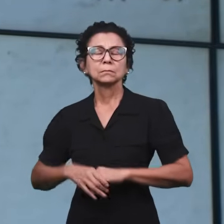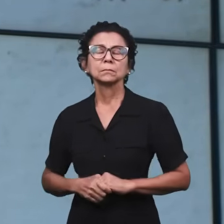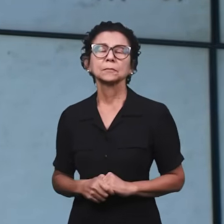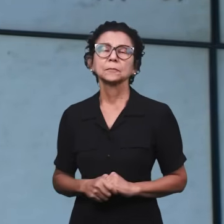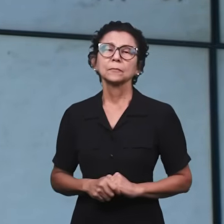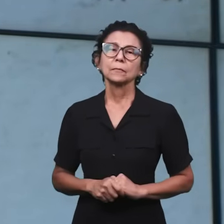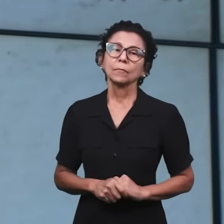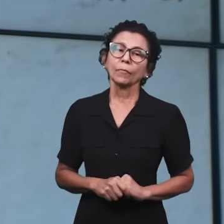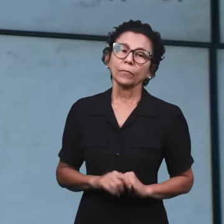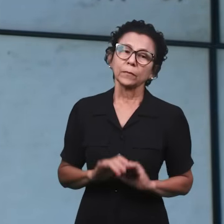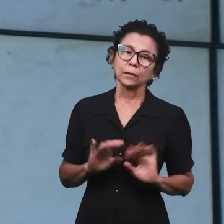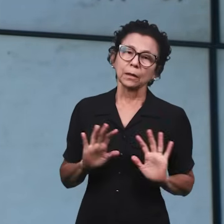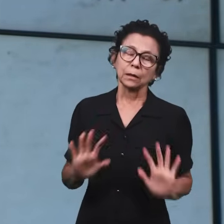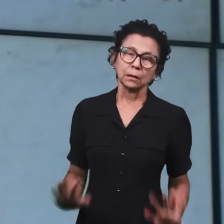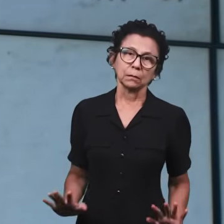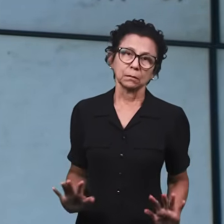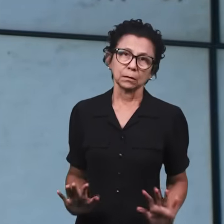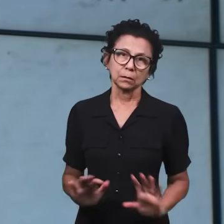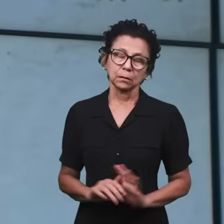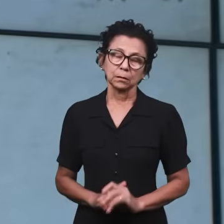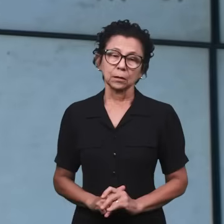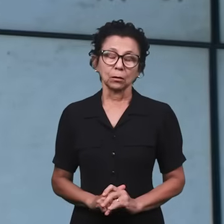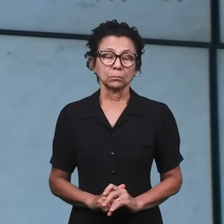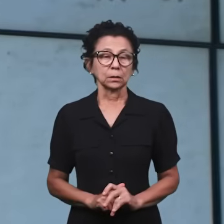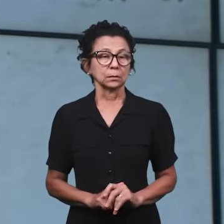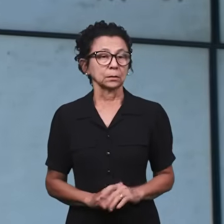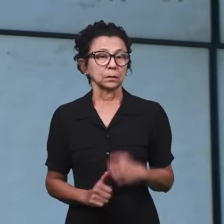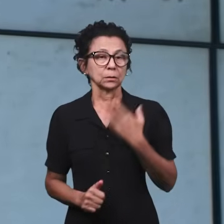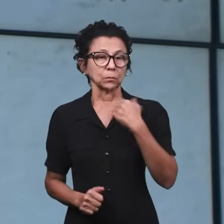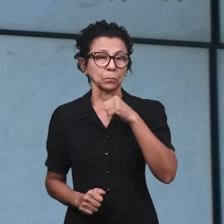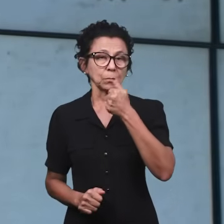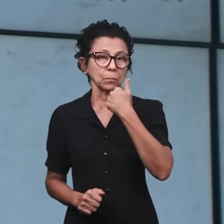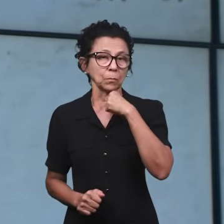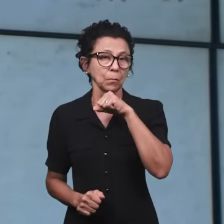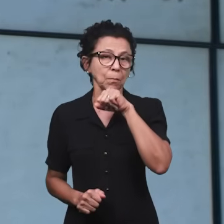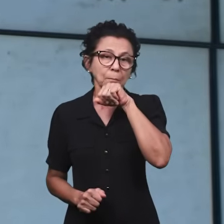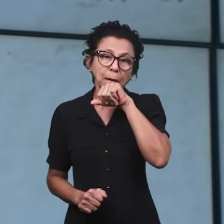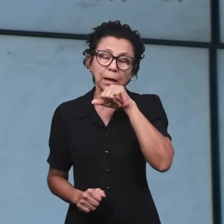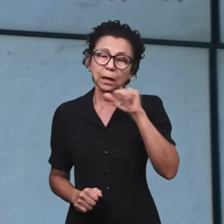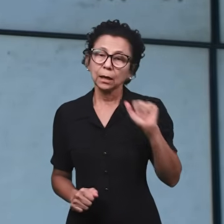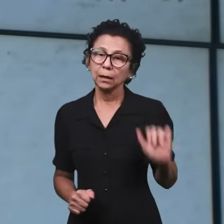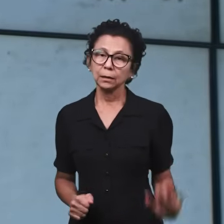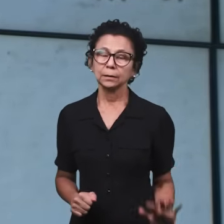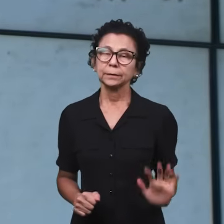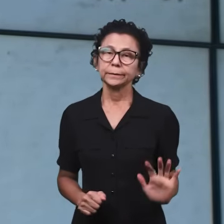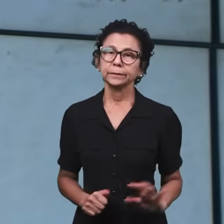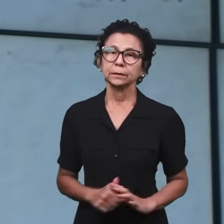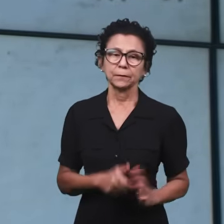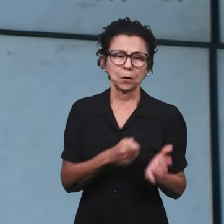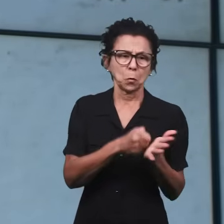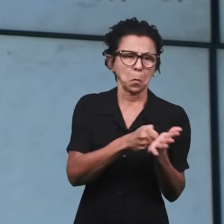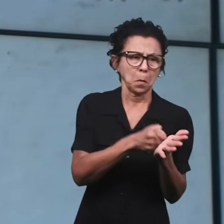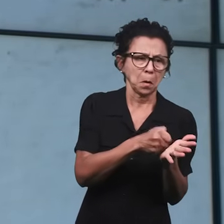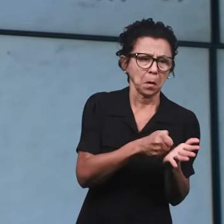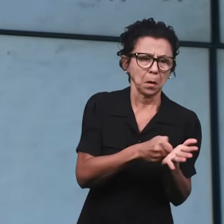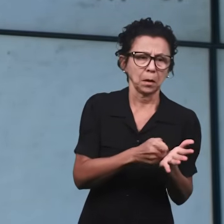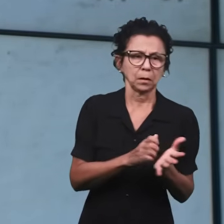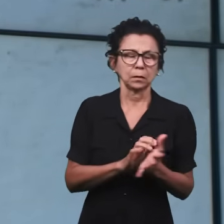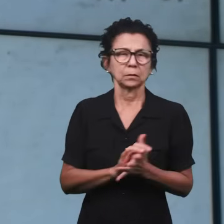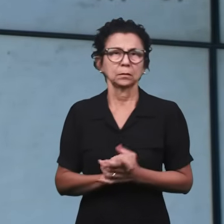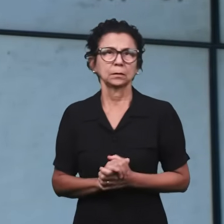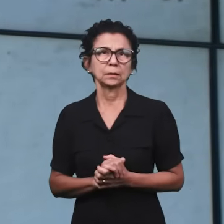pouco injusto nós cobrarmos algo deles que nós não praticamos, né? Se nós temos um